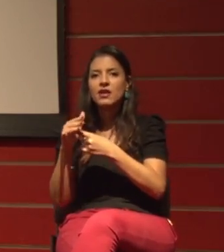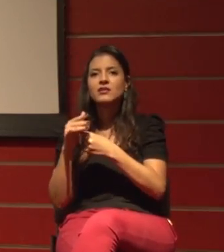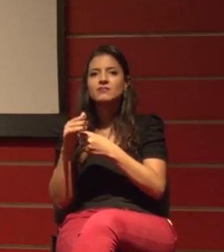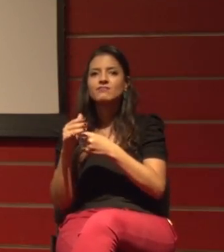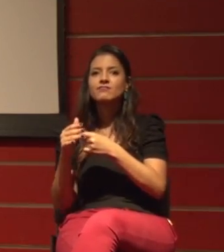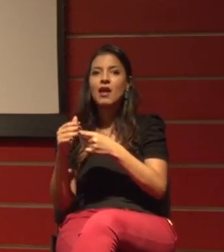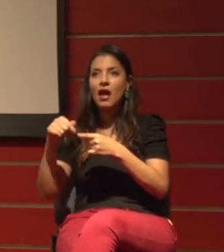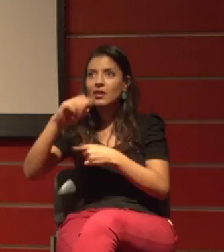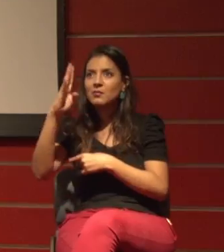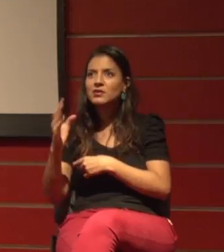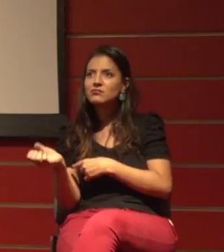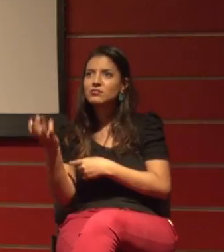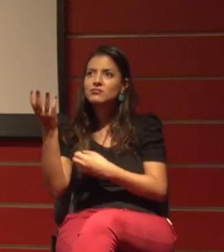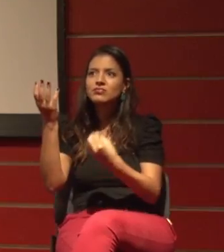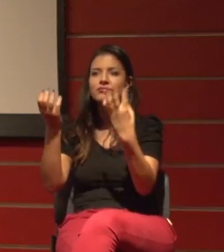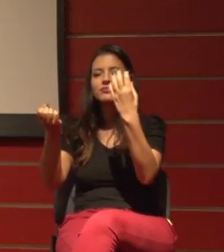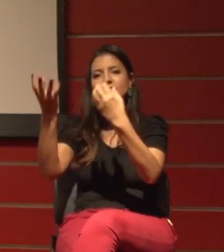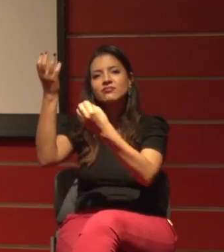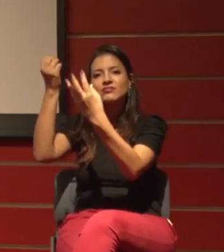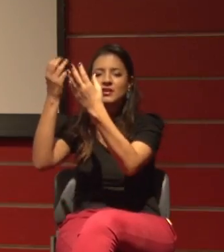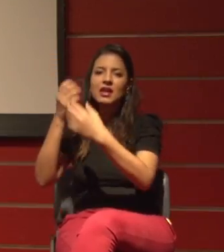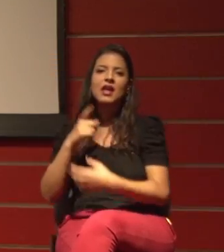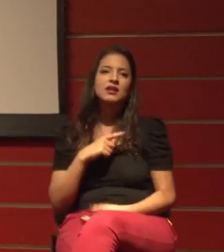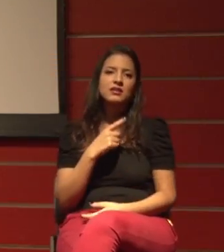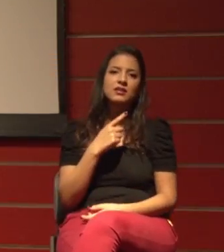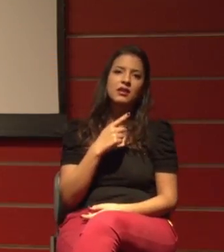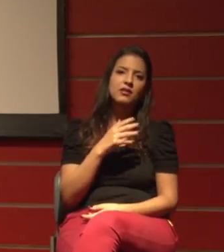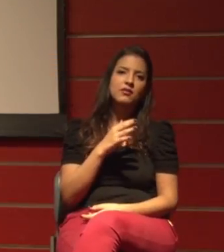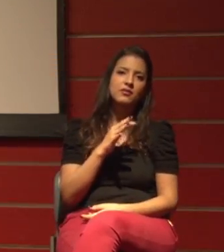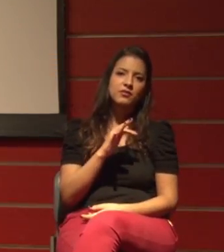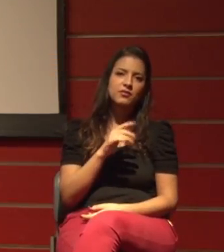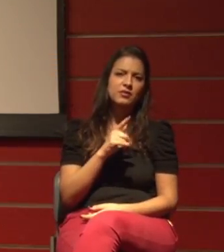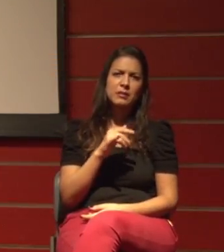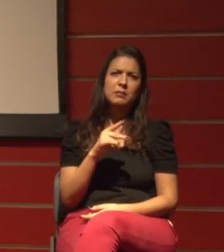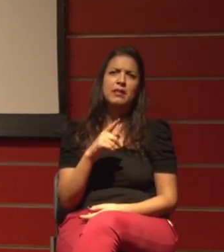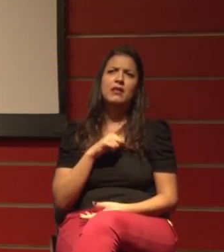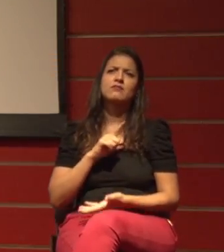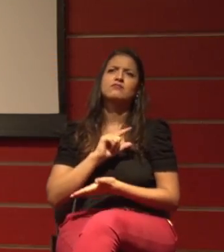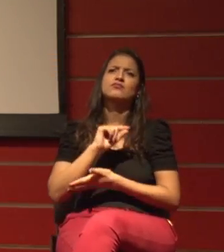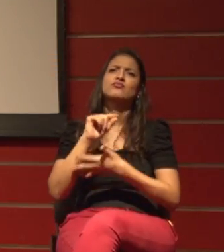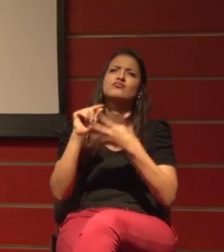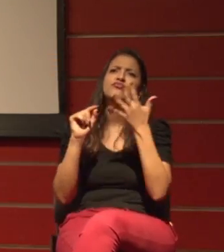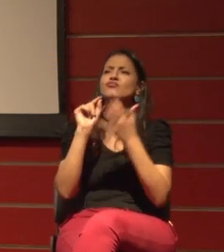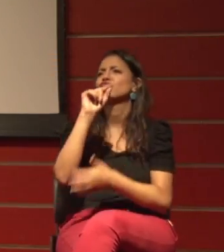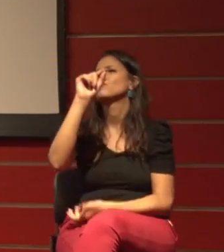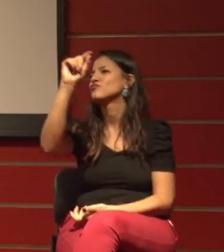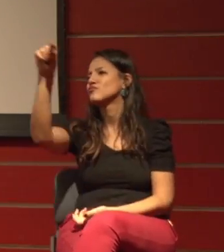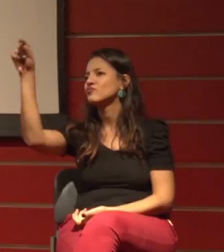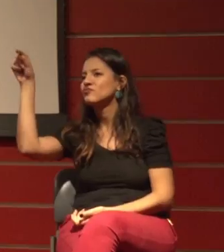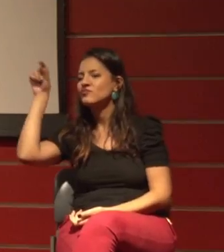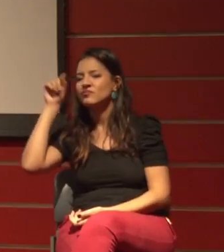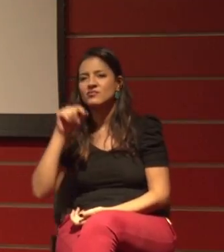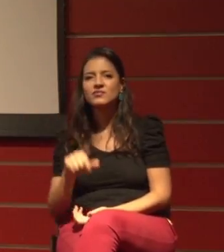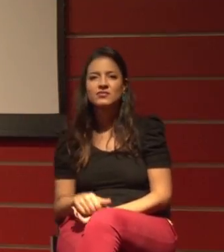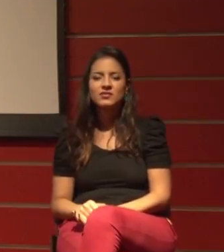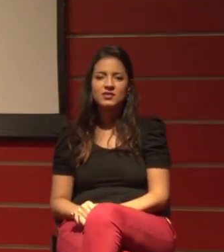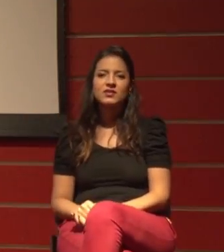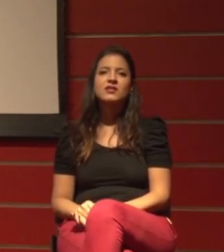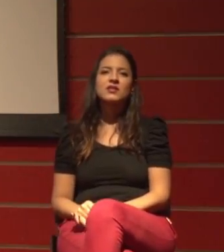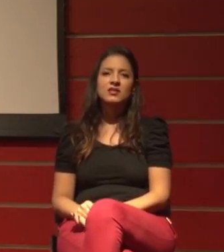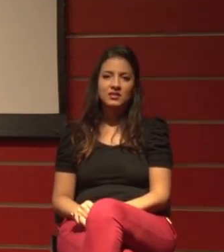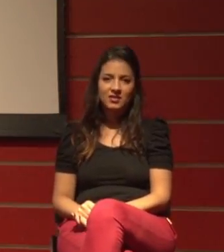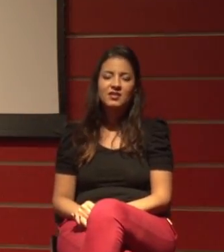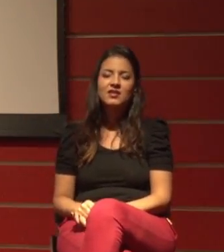pipocaram no Brasil depois da Flip a gente tem Flap FLP flop flop tem todas as o o o